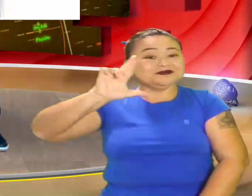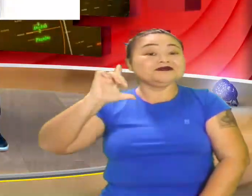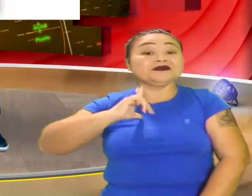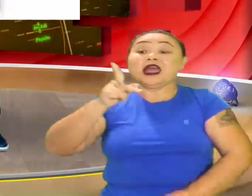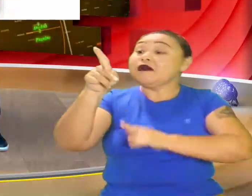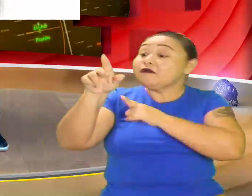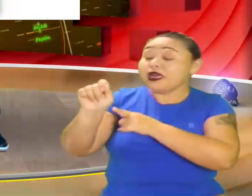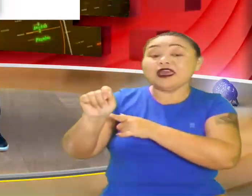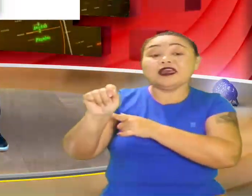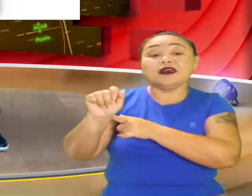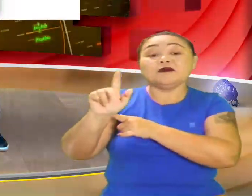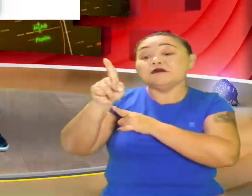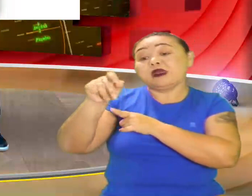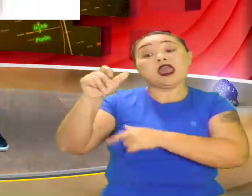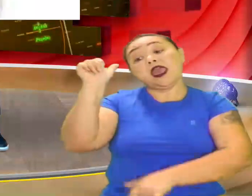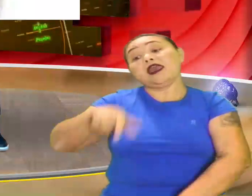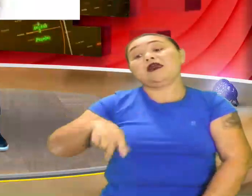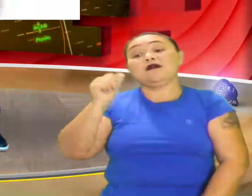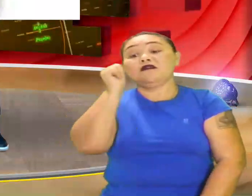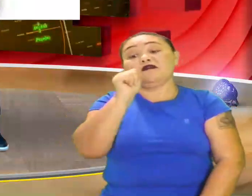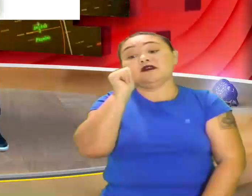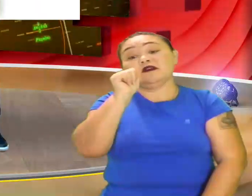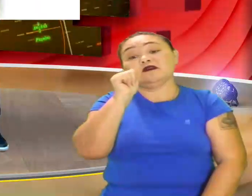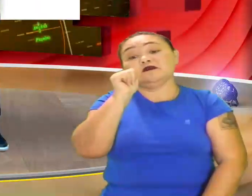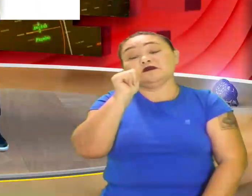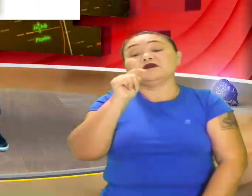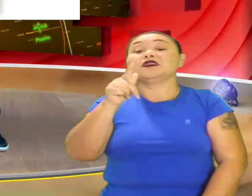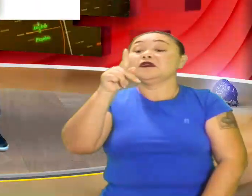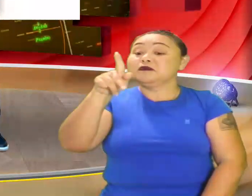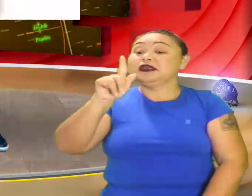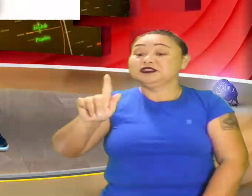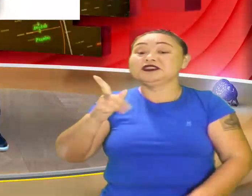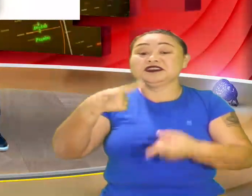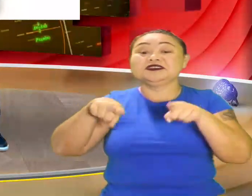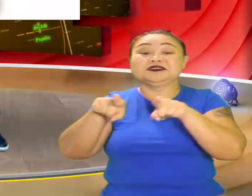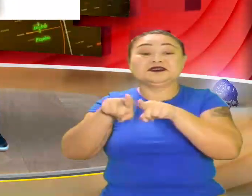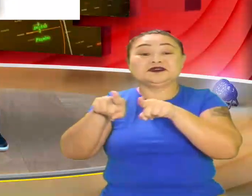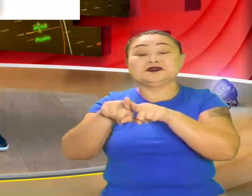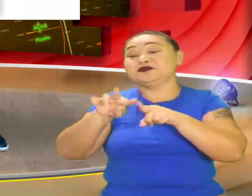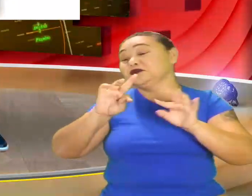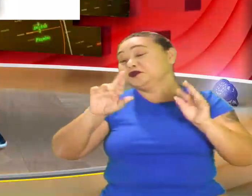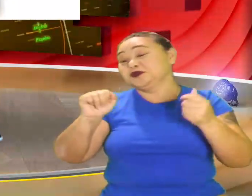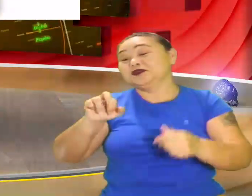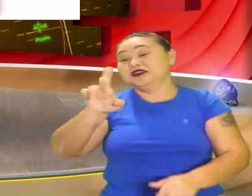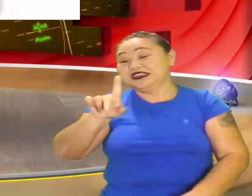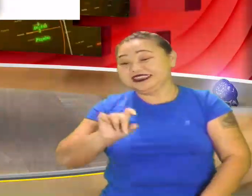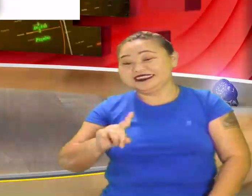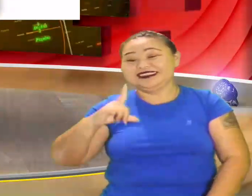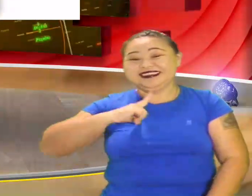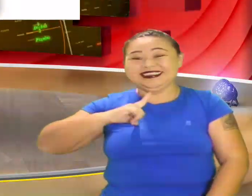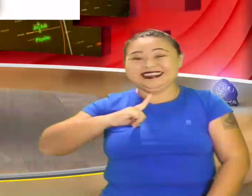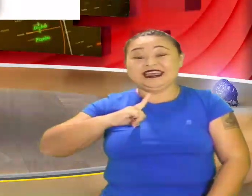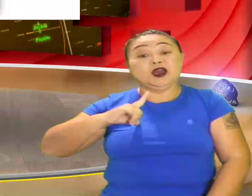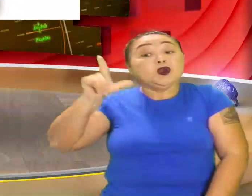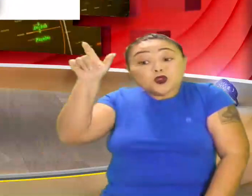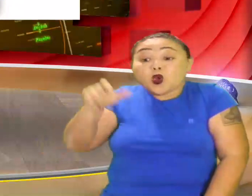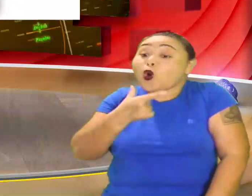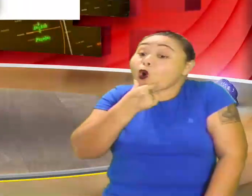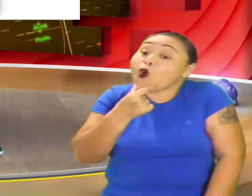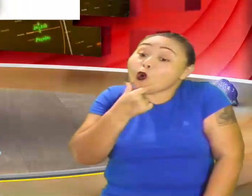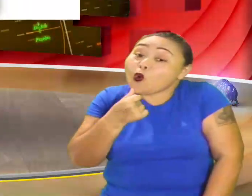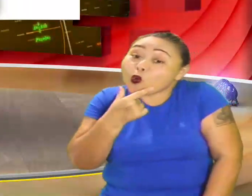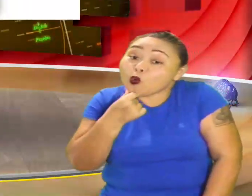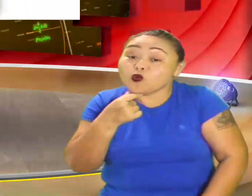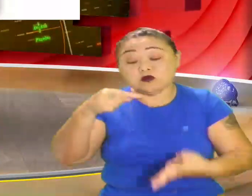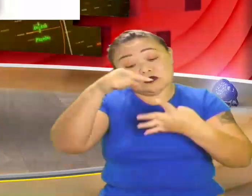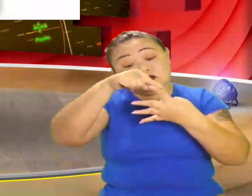olha, a PA, ela é feminina. E a ela PG é feminina. também. Tudo tem razão. E nós homens,